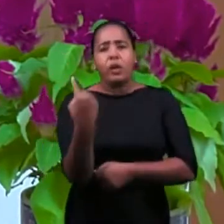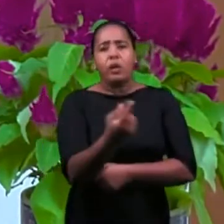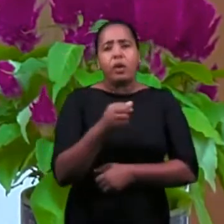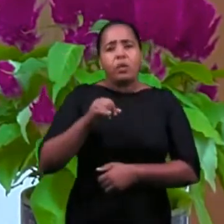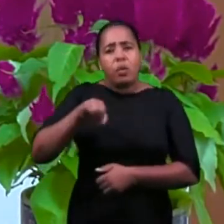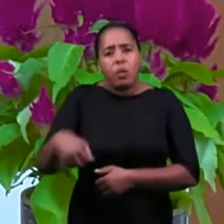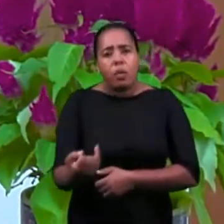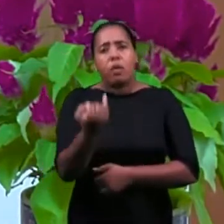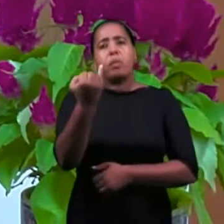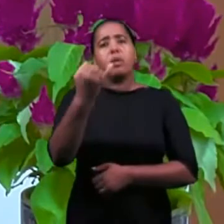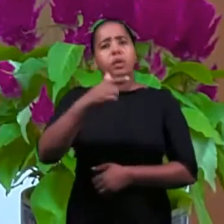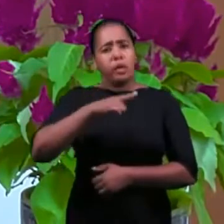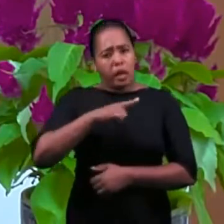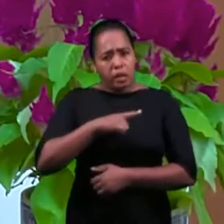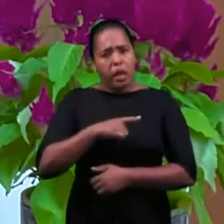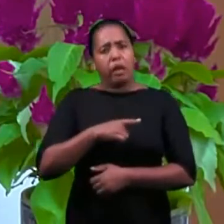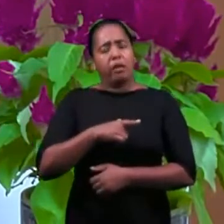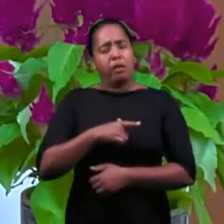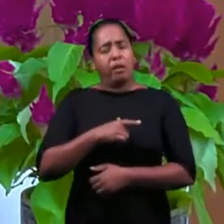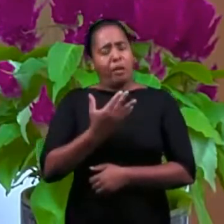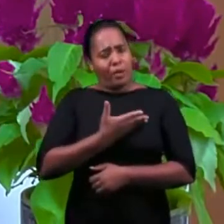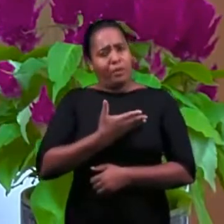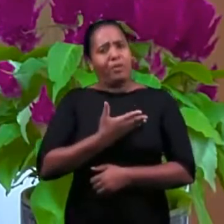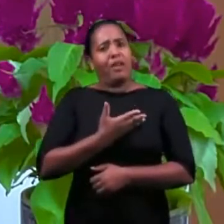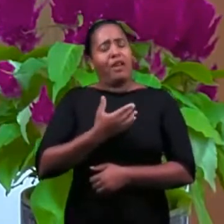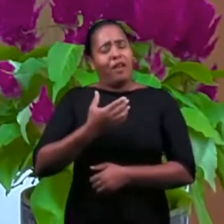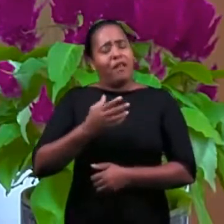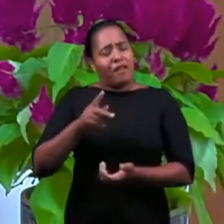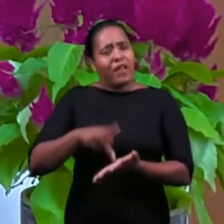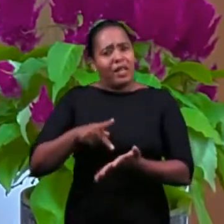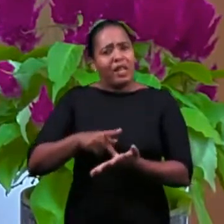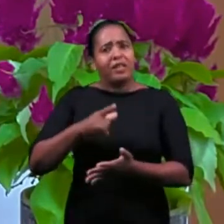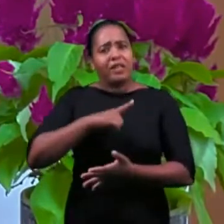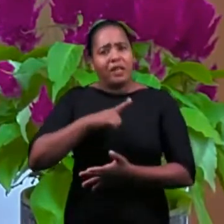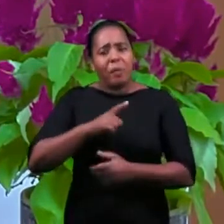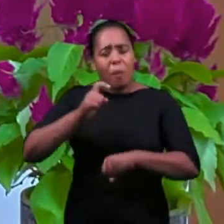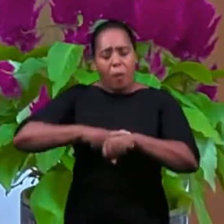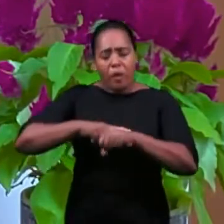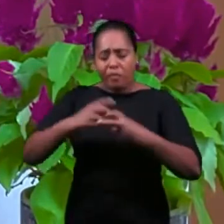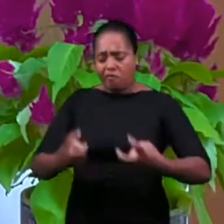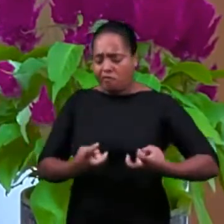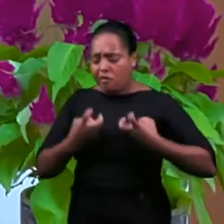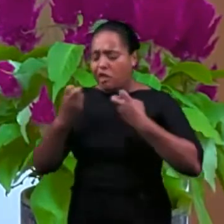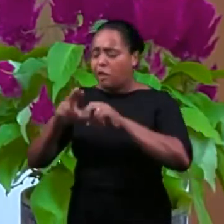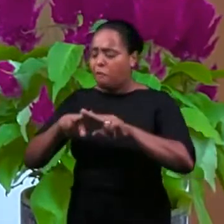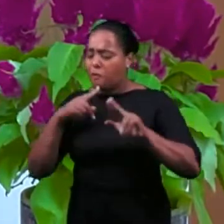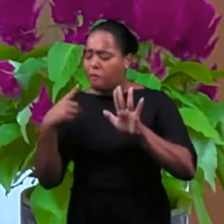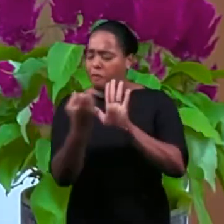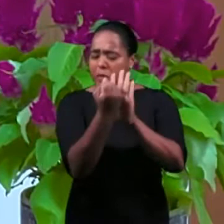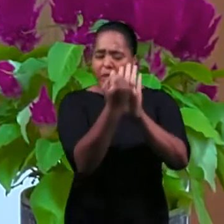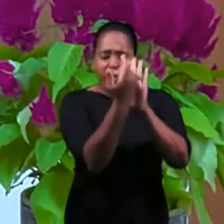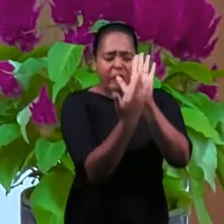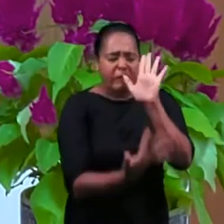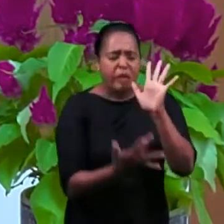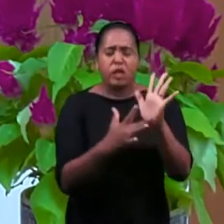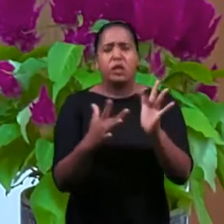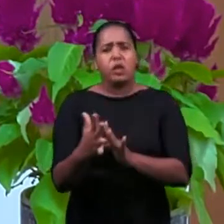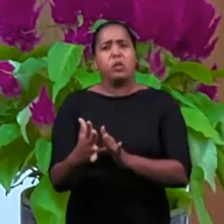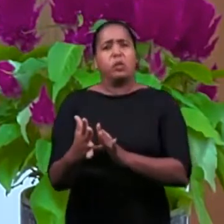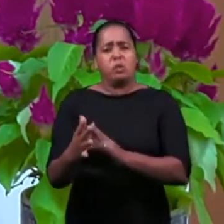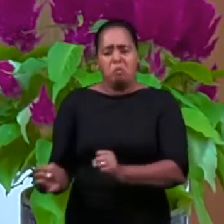meus irmãos, meus amigos, quando nós clamamos pelo sangue de Jesus, Senhor, o teu sangue tem, o sangue de Jesus tem